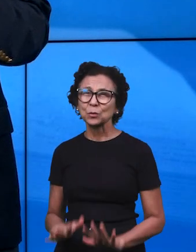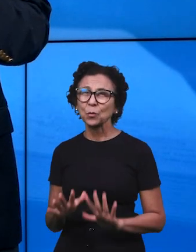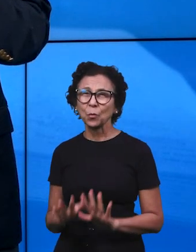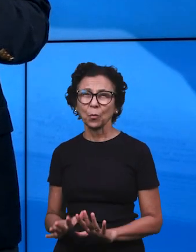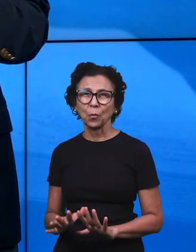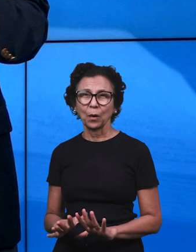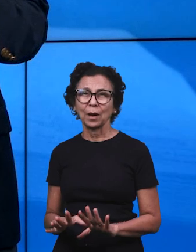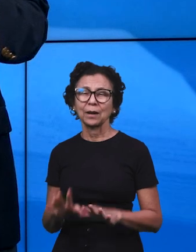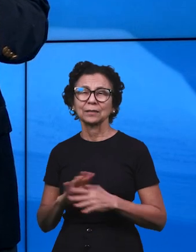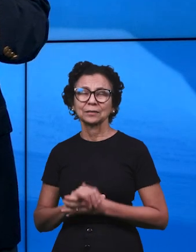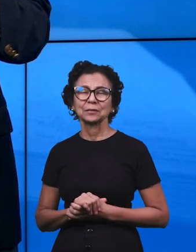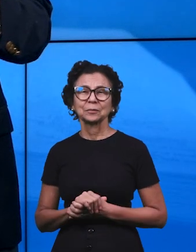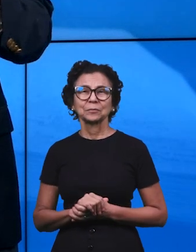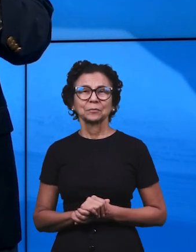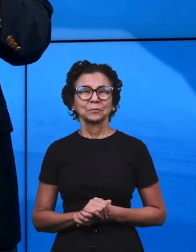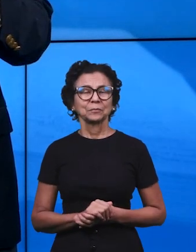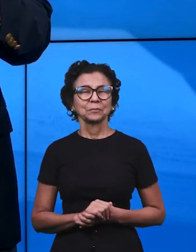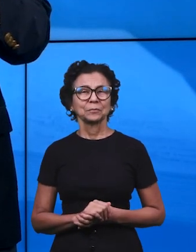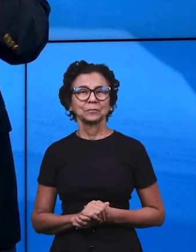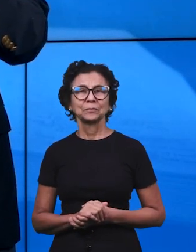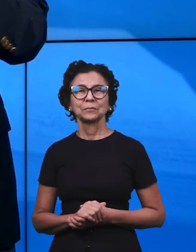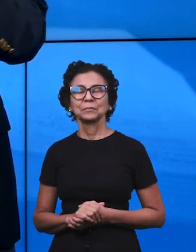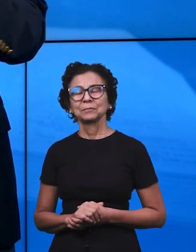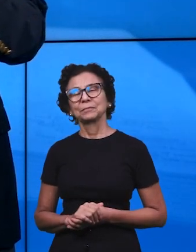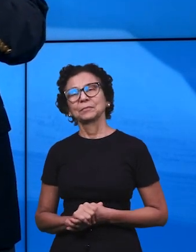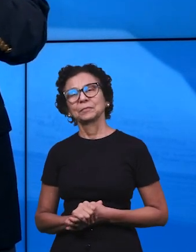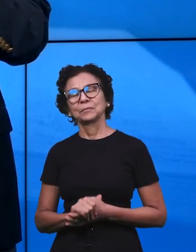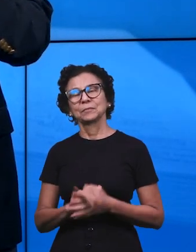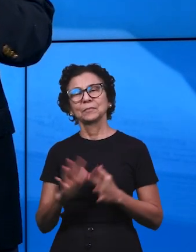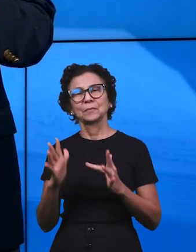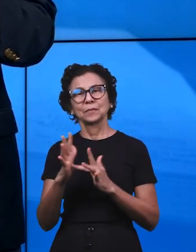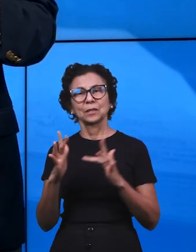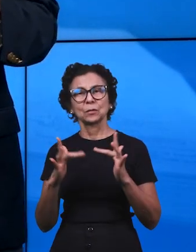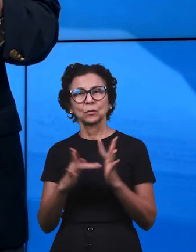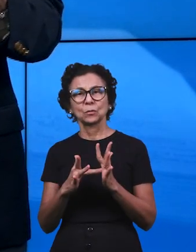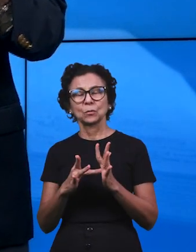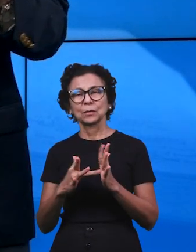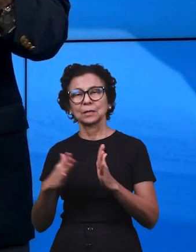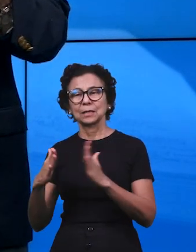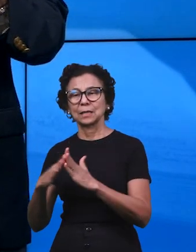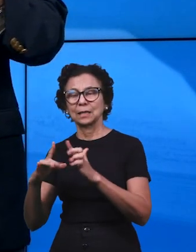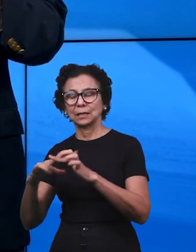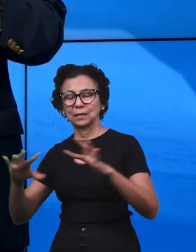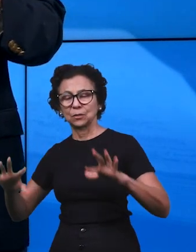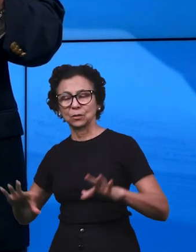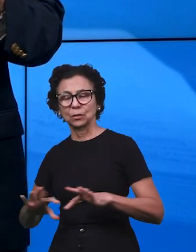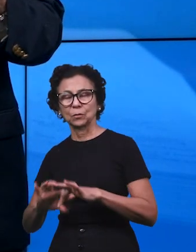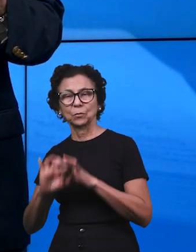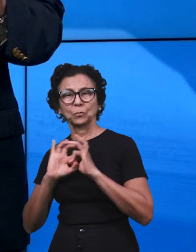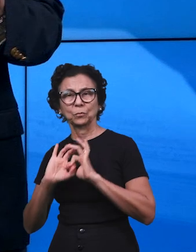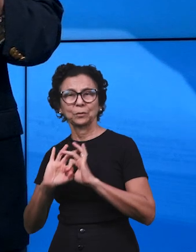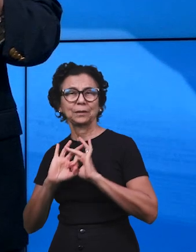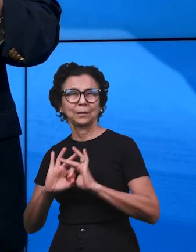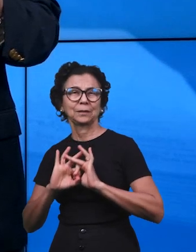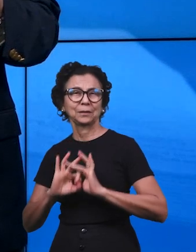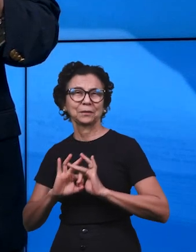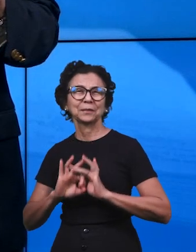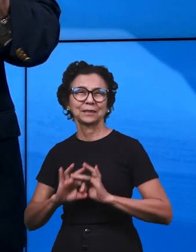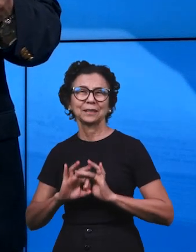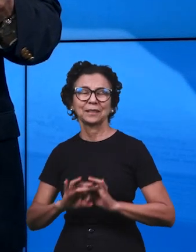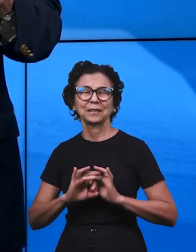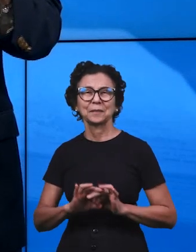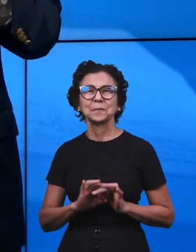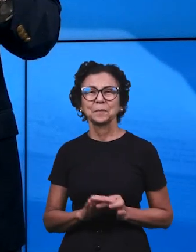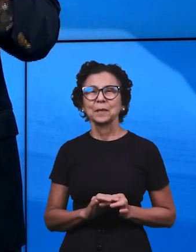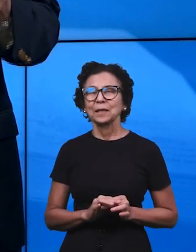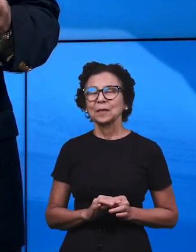quer se assentar à mesa com ela. Com Ele cearei é exatamente a comunhão do Senhor Jesus com a sua igreja. A